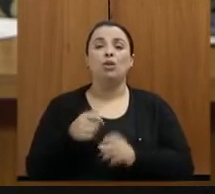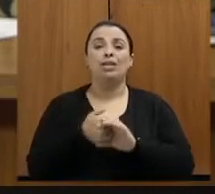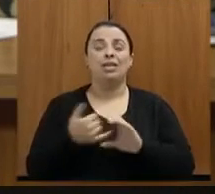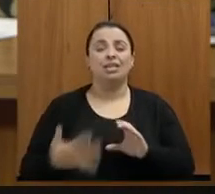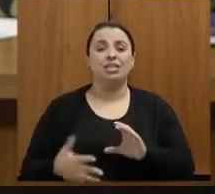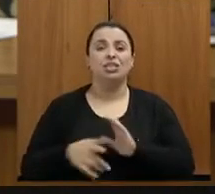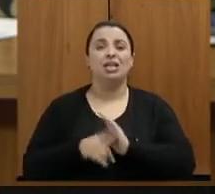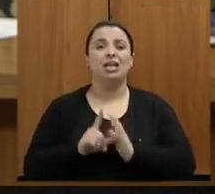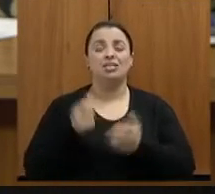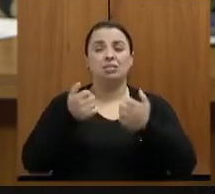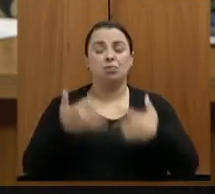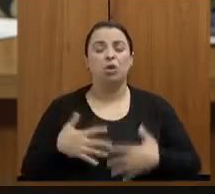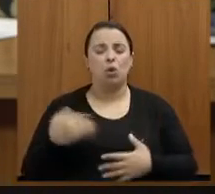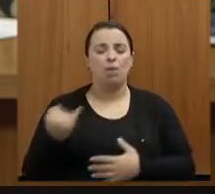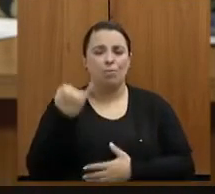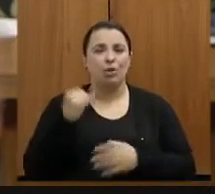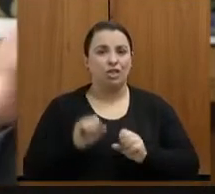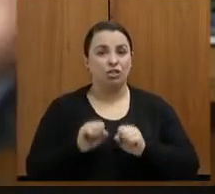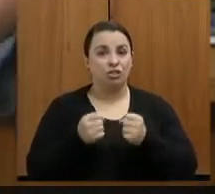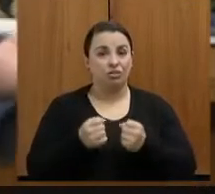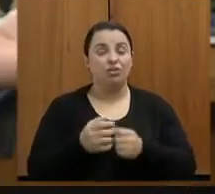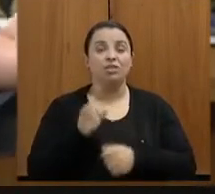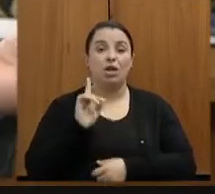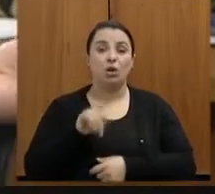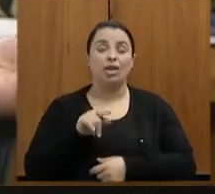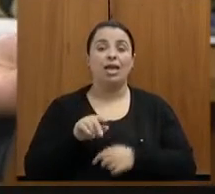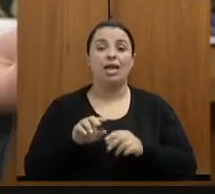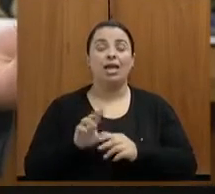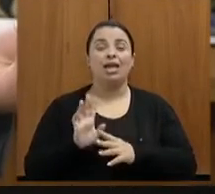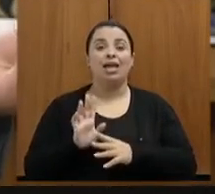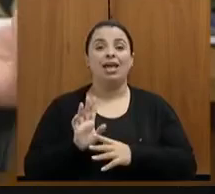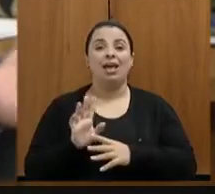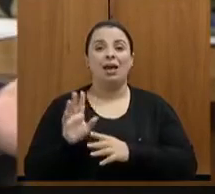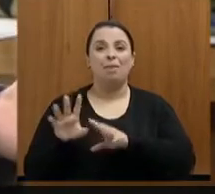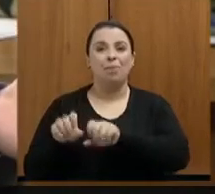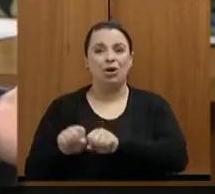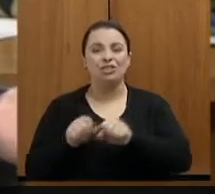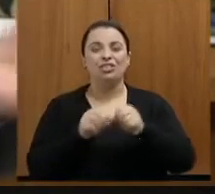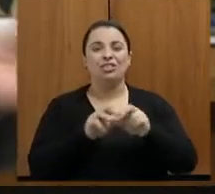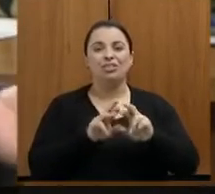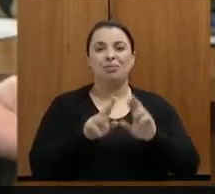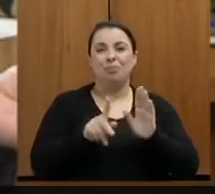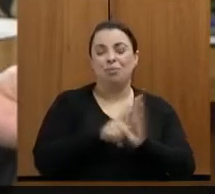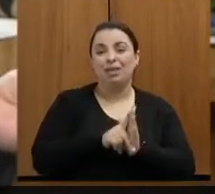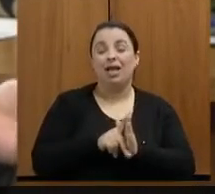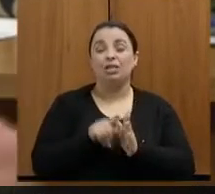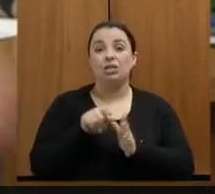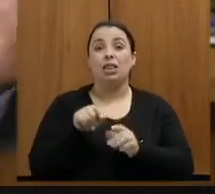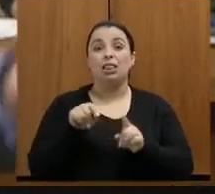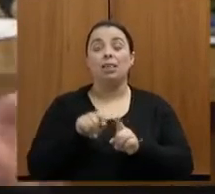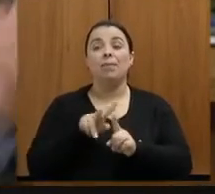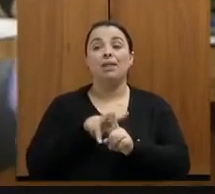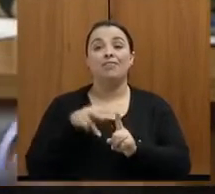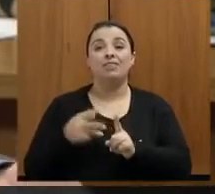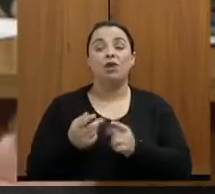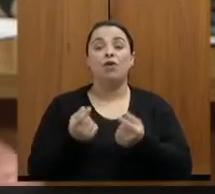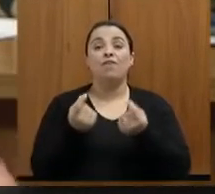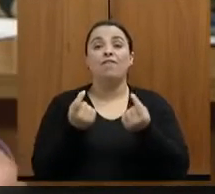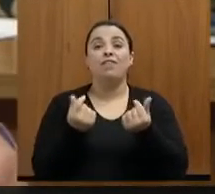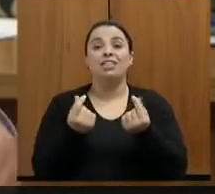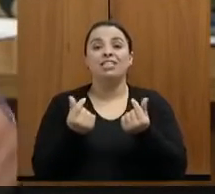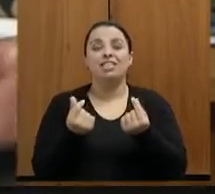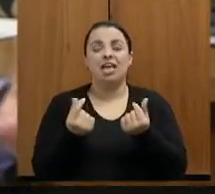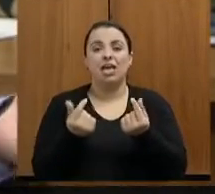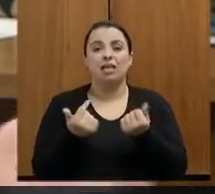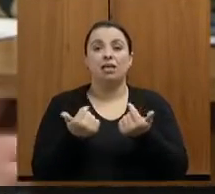acho importante dizer também, também essa questão da diferença da posse e da propriedade do ponto de vista financeiro, da inserção das pessoas